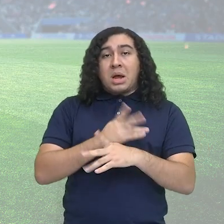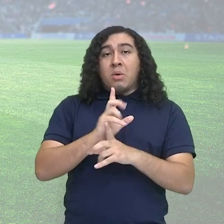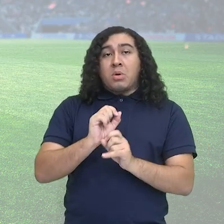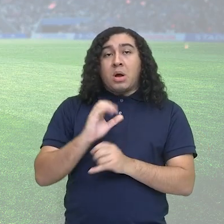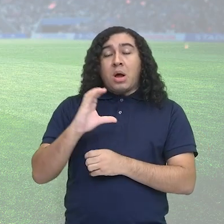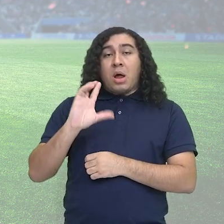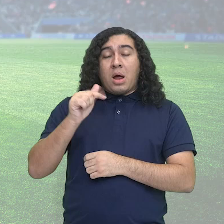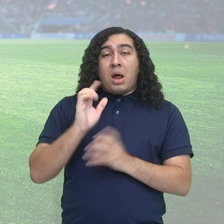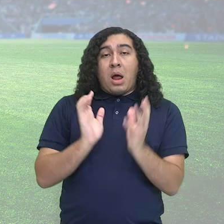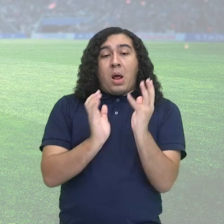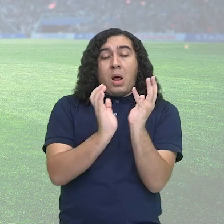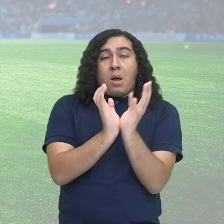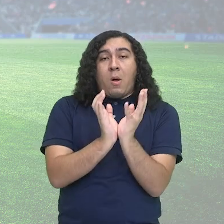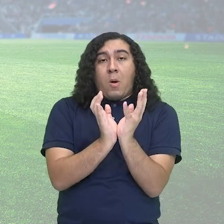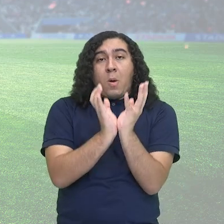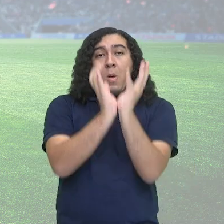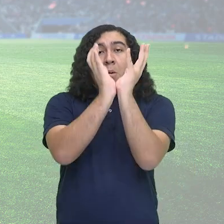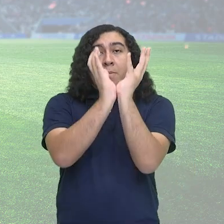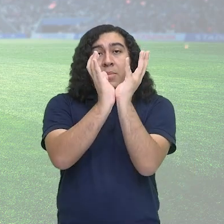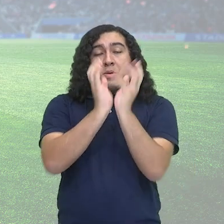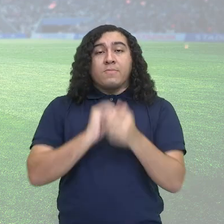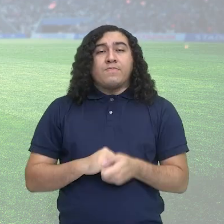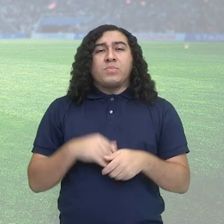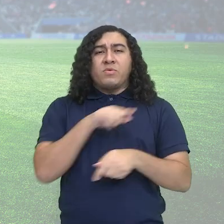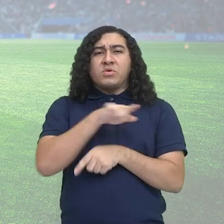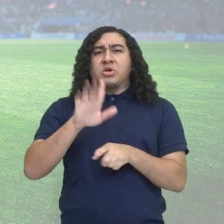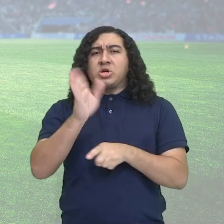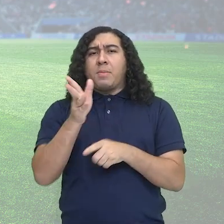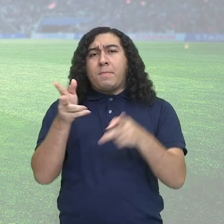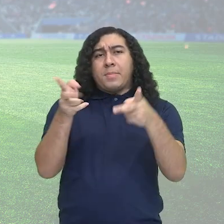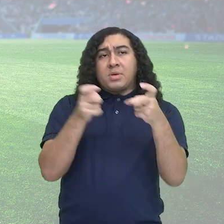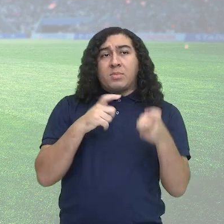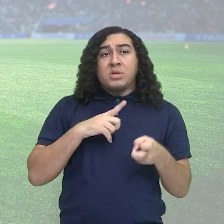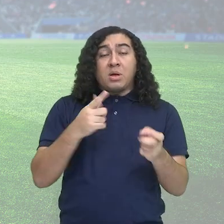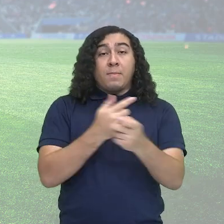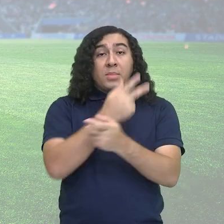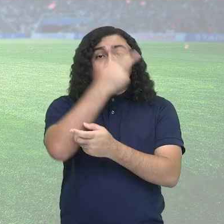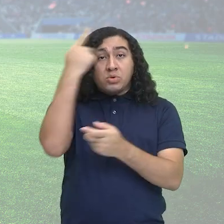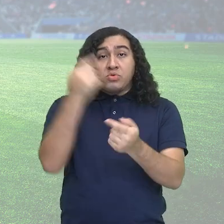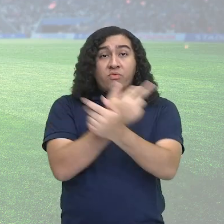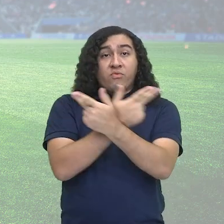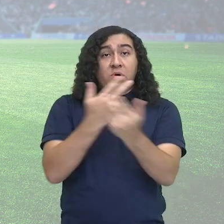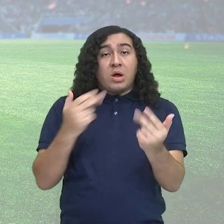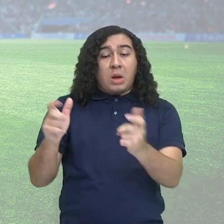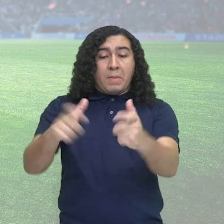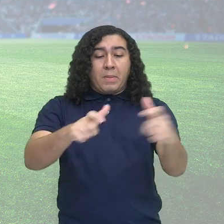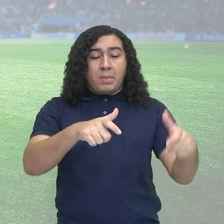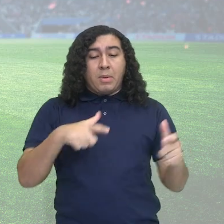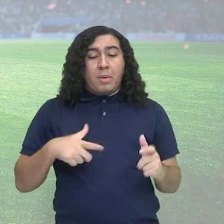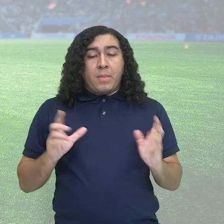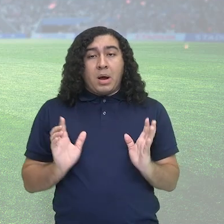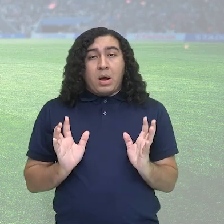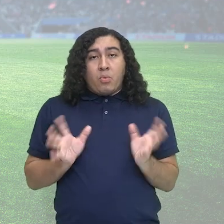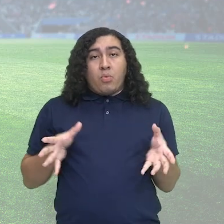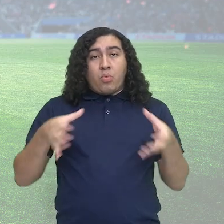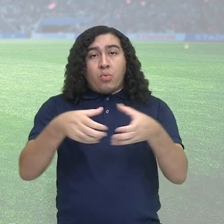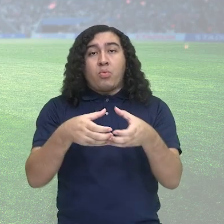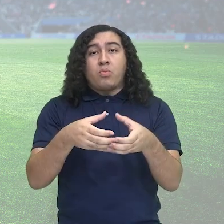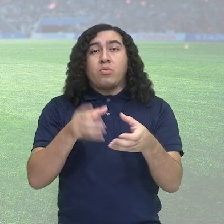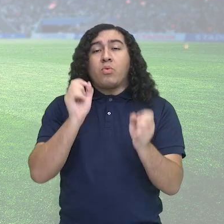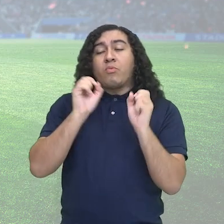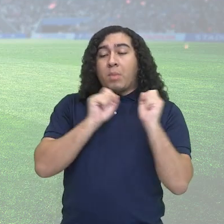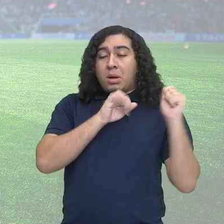E vocês já observaram que existem aí pessoas de diversas partes do mundo que se reúnem justamente